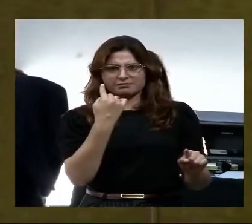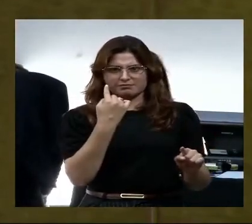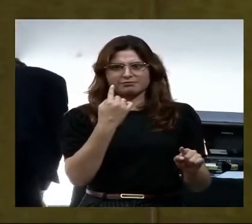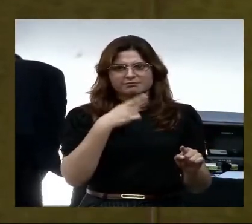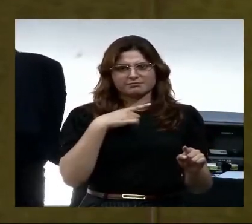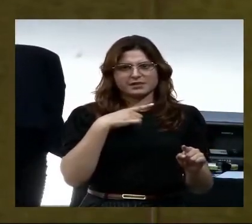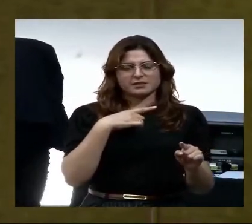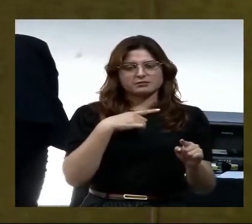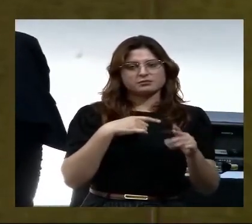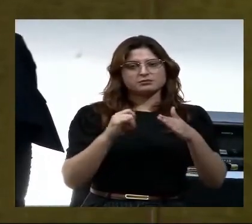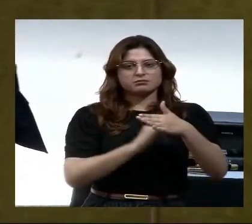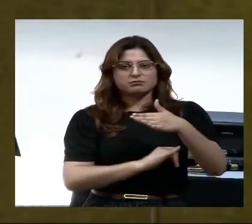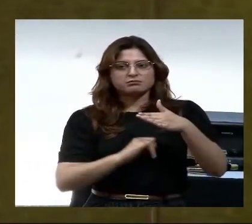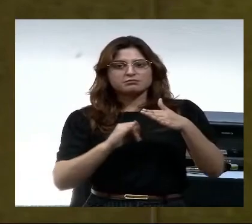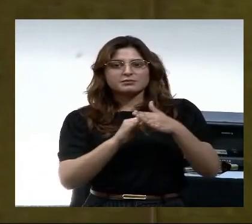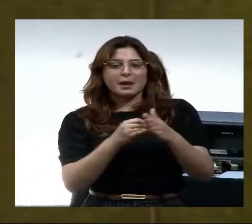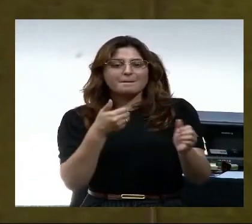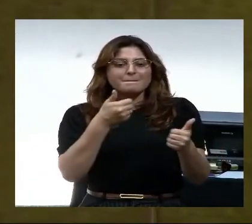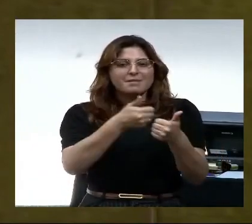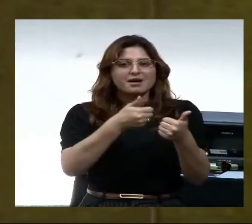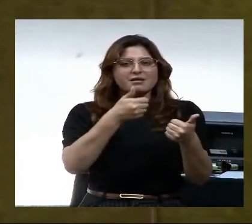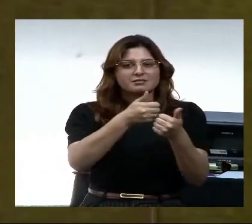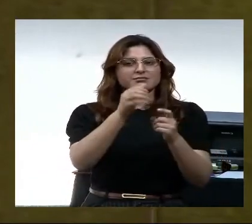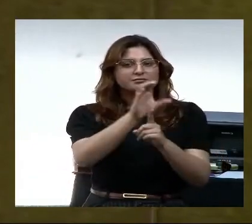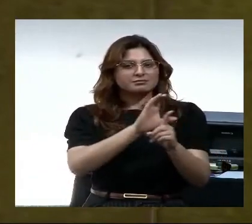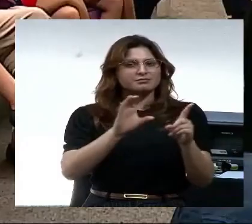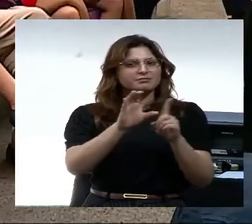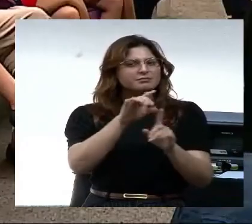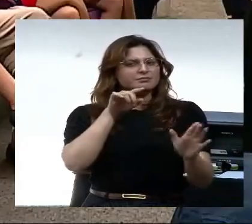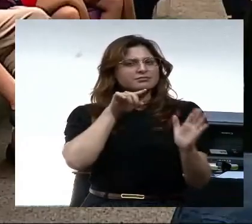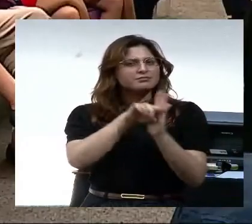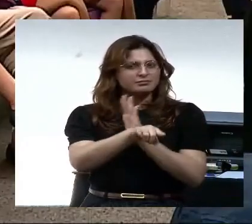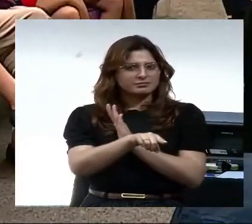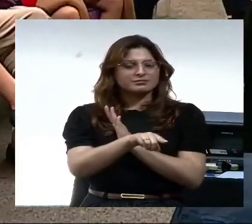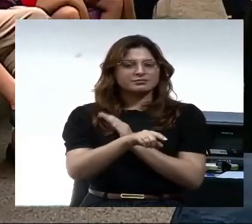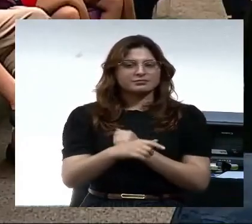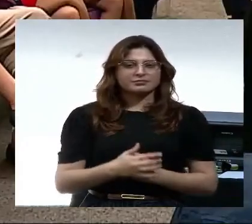instâncias mais próximas ao cidadão. Eu me pergunto,